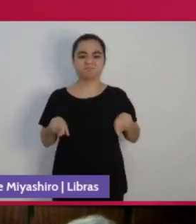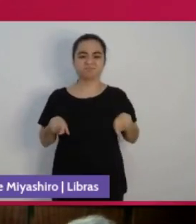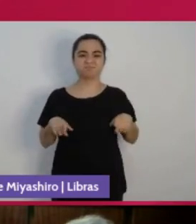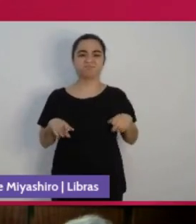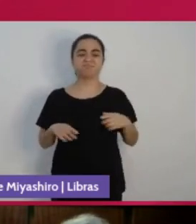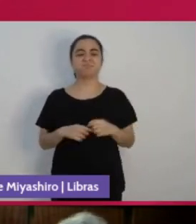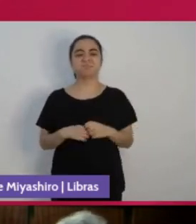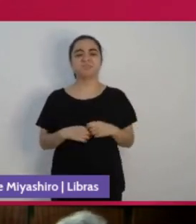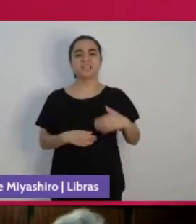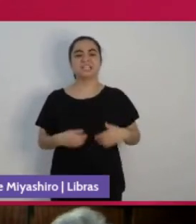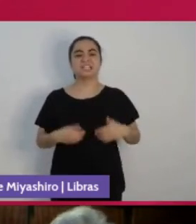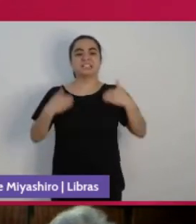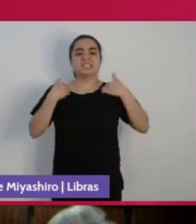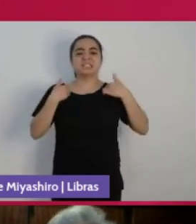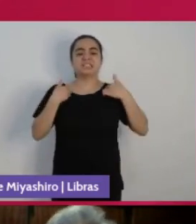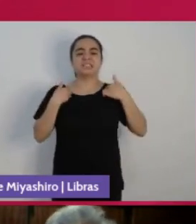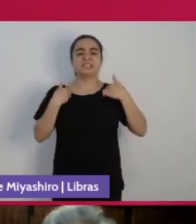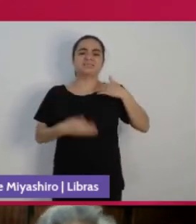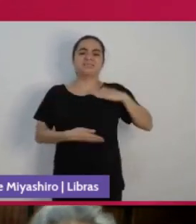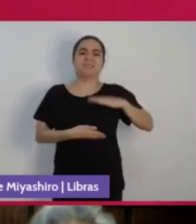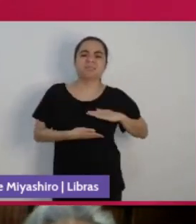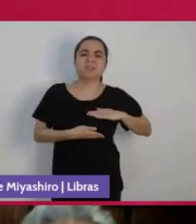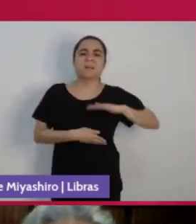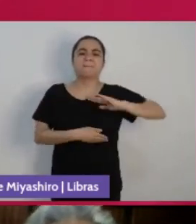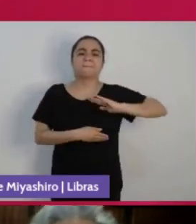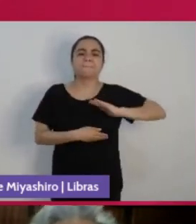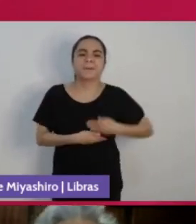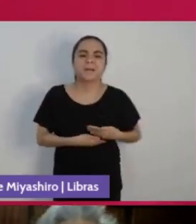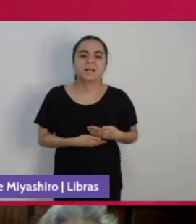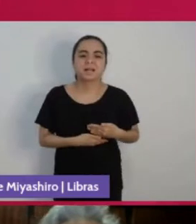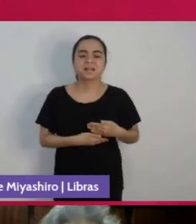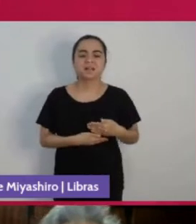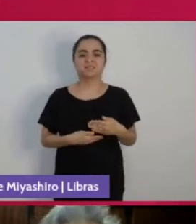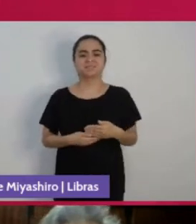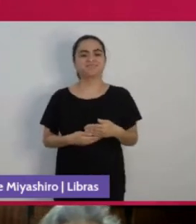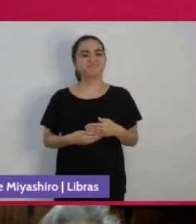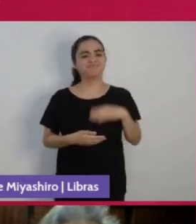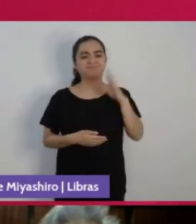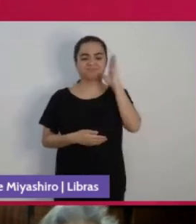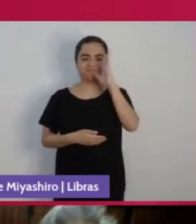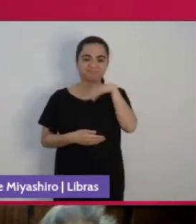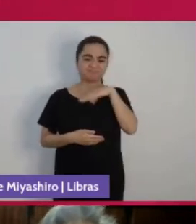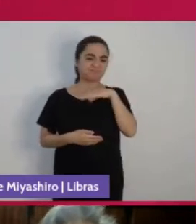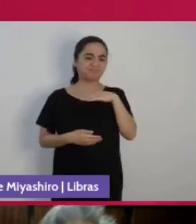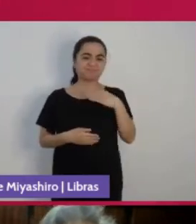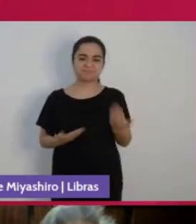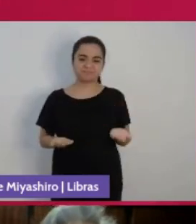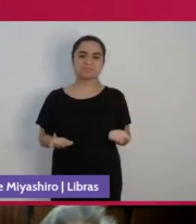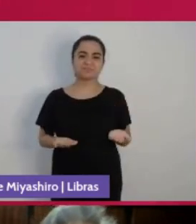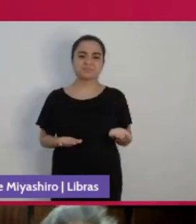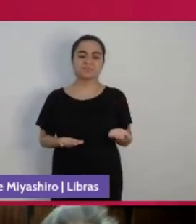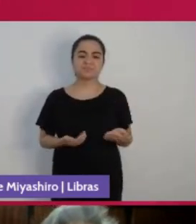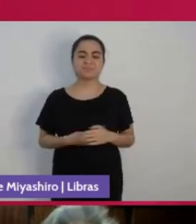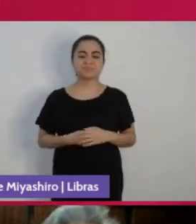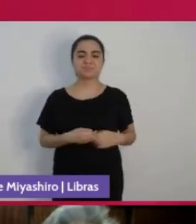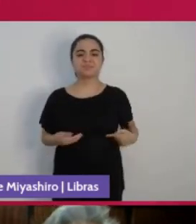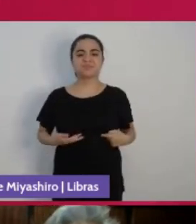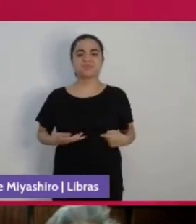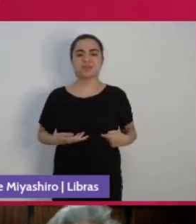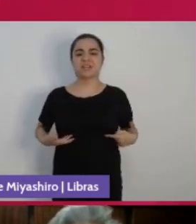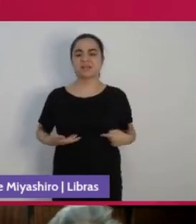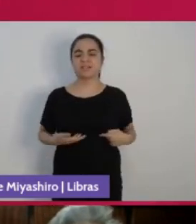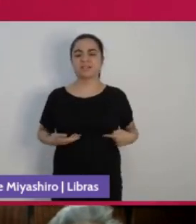lá em cima, a mama totalmente caída, pêndula, não pegou o suco